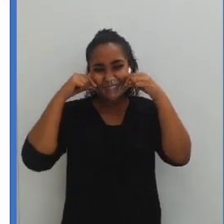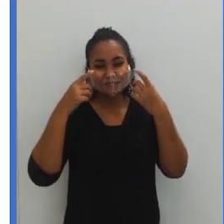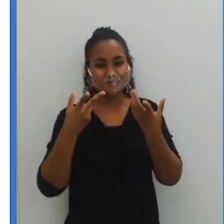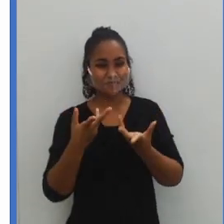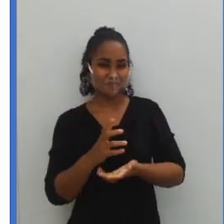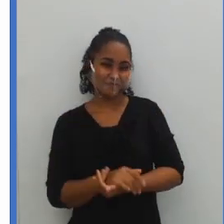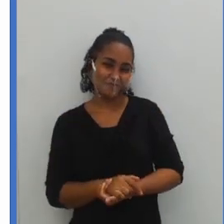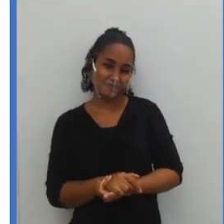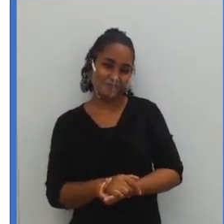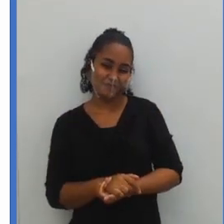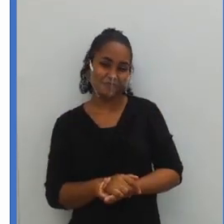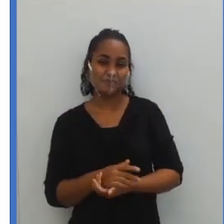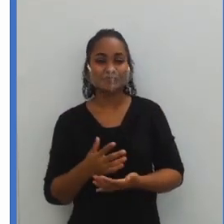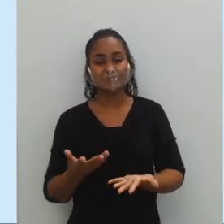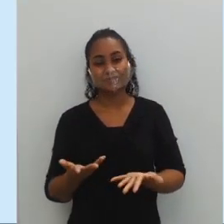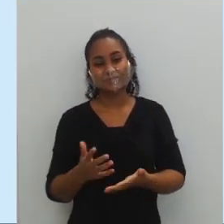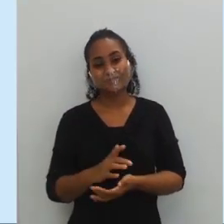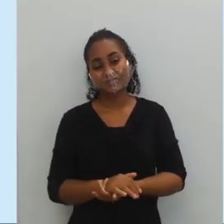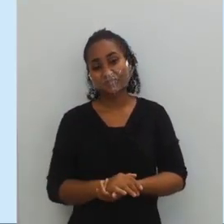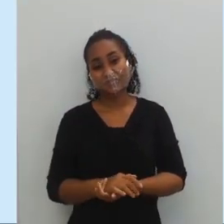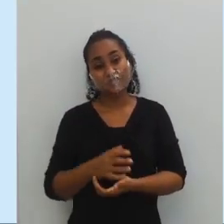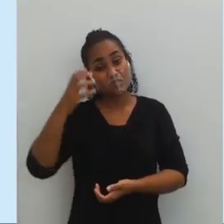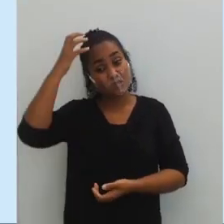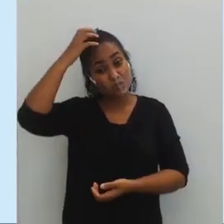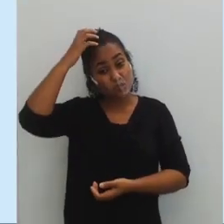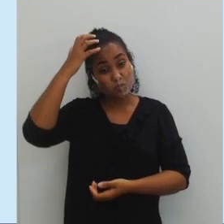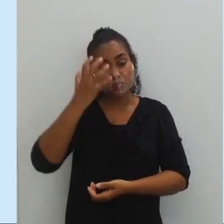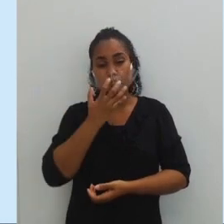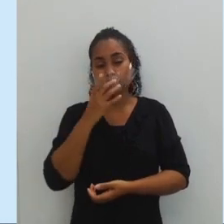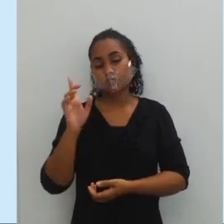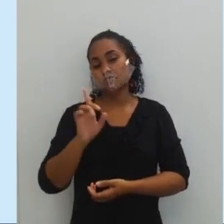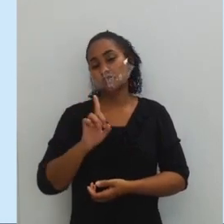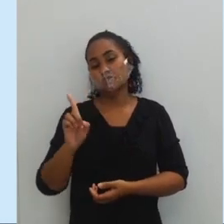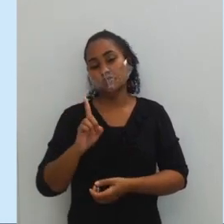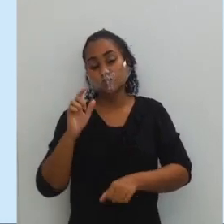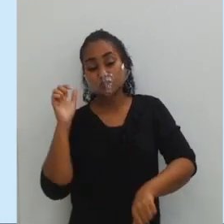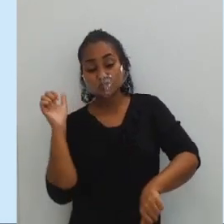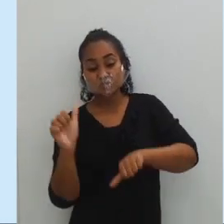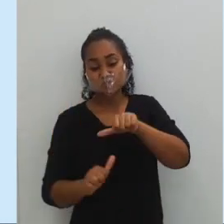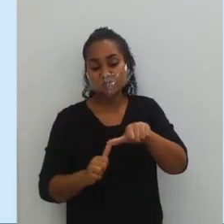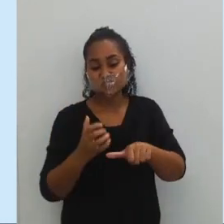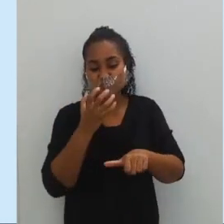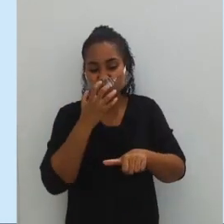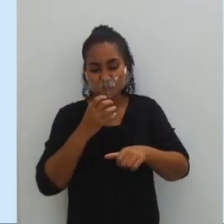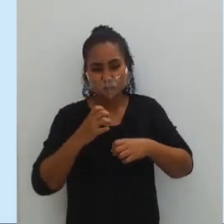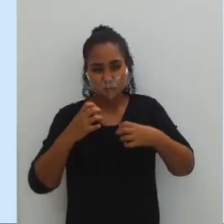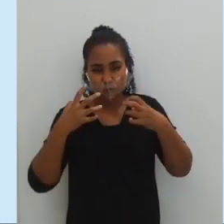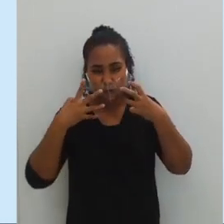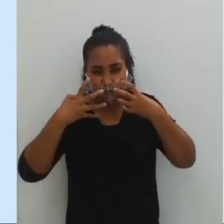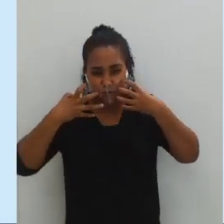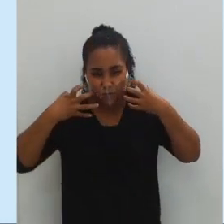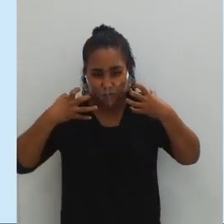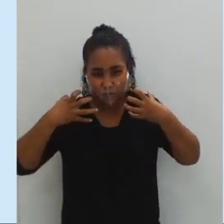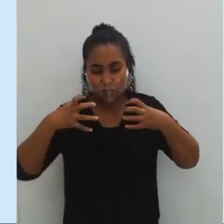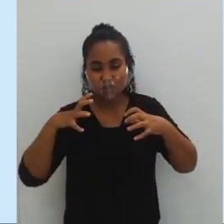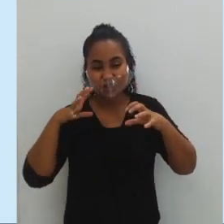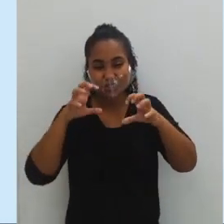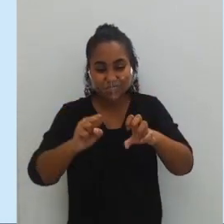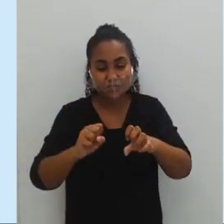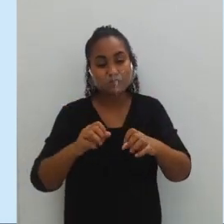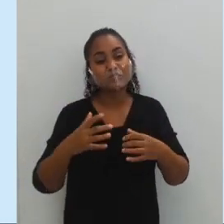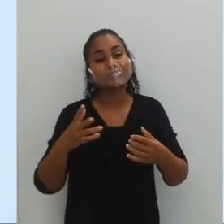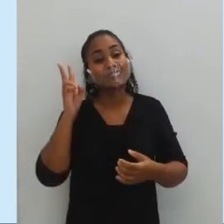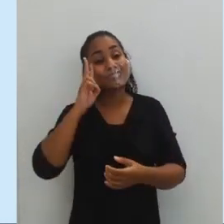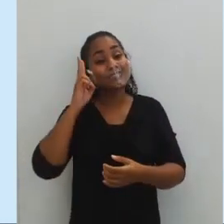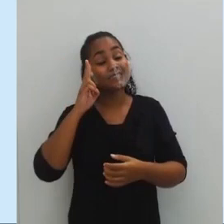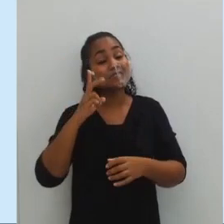sorrir. Olha aí. Então lembra, não é culpa do cachorro. Então quando transformam um cachorro pitbull em monstro porque ele